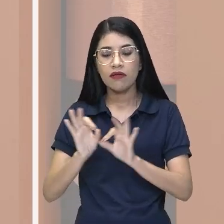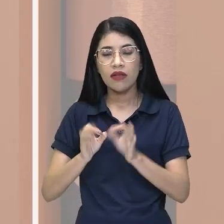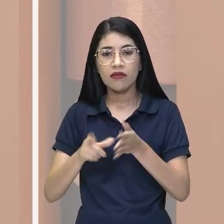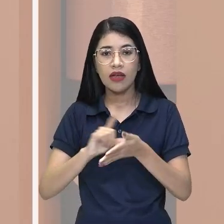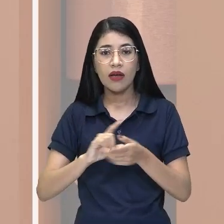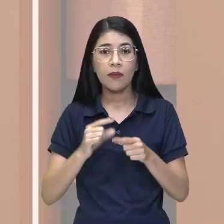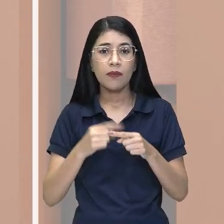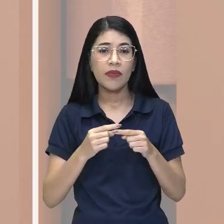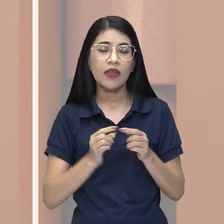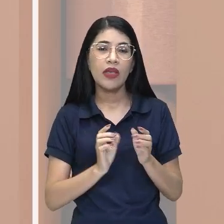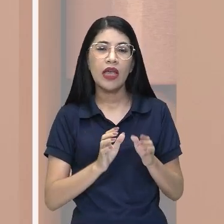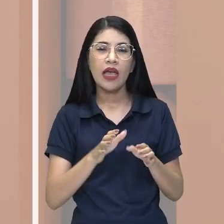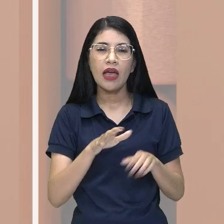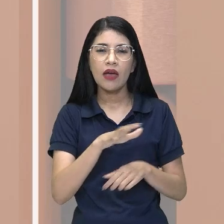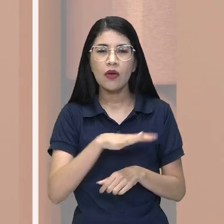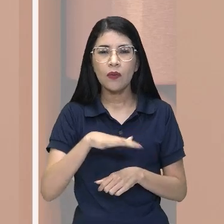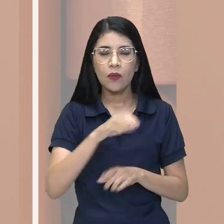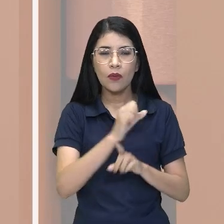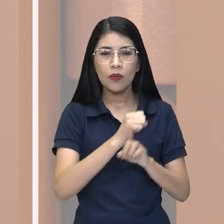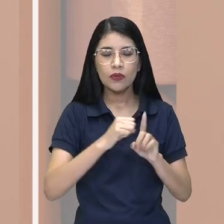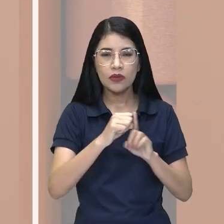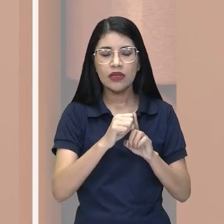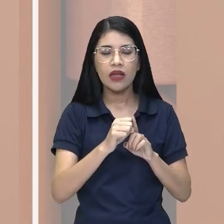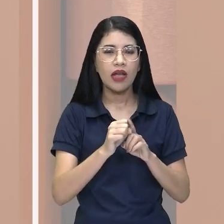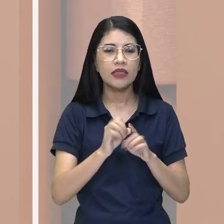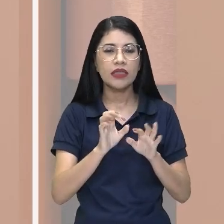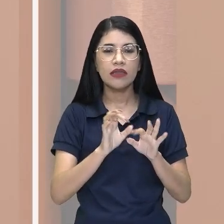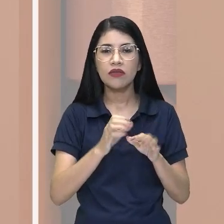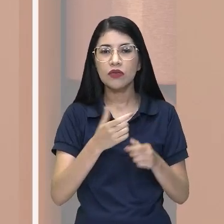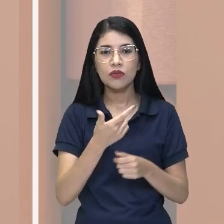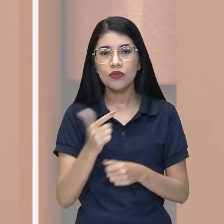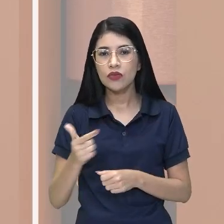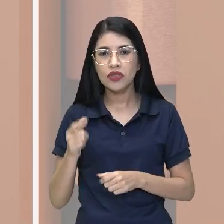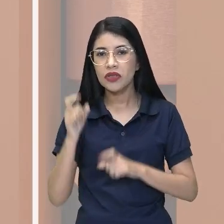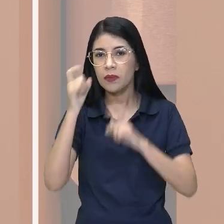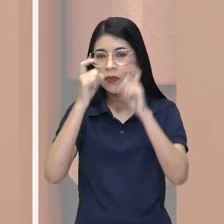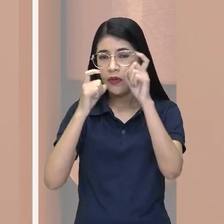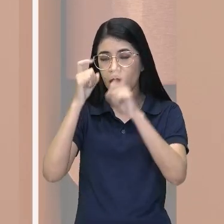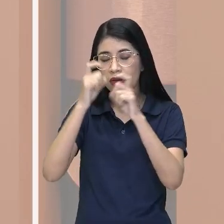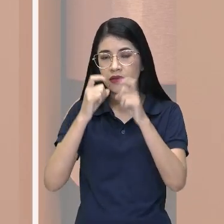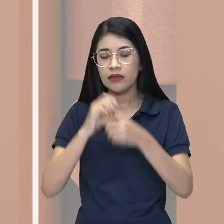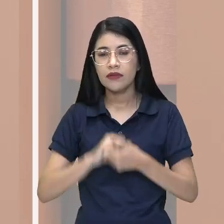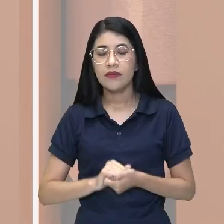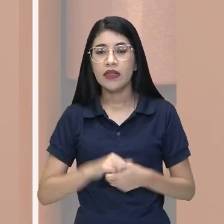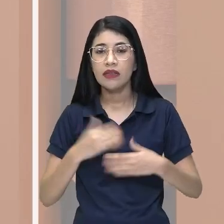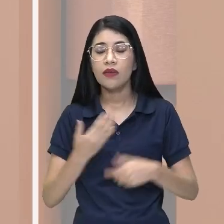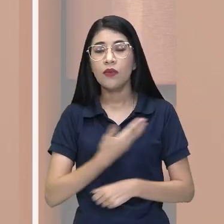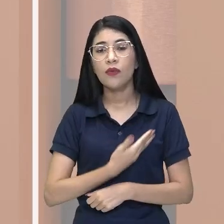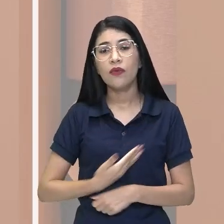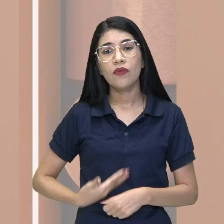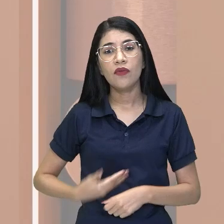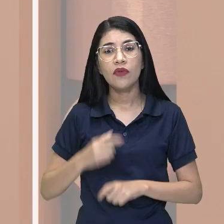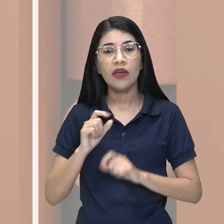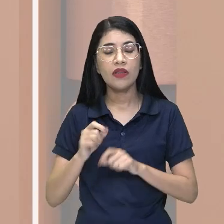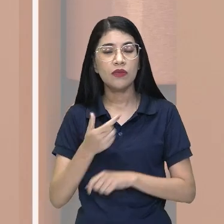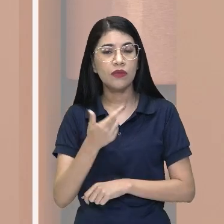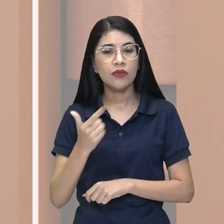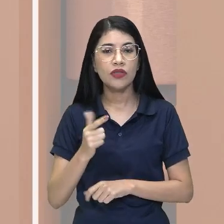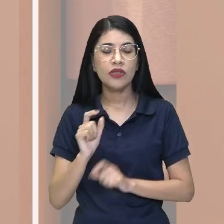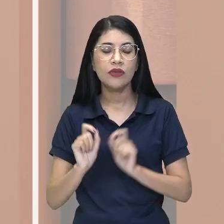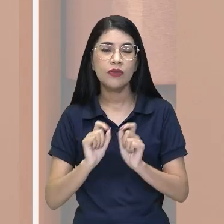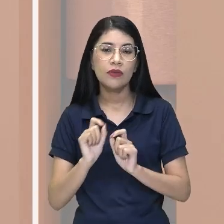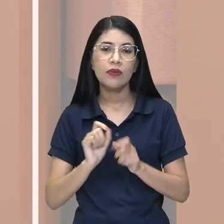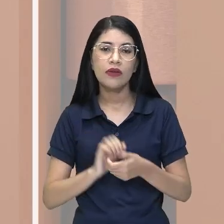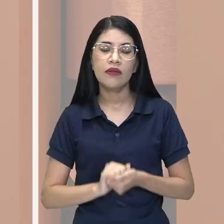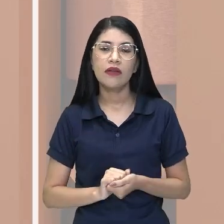terem essa ideia, essa preocupação, o poder estatal, né, não teve essa